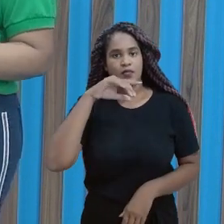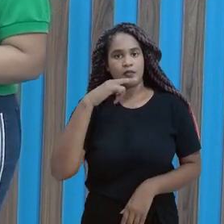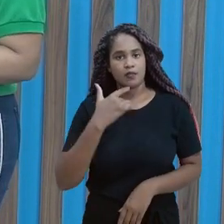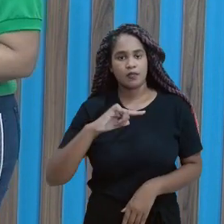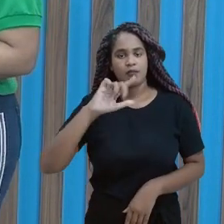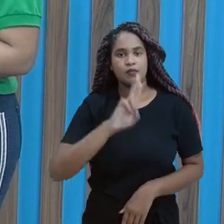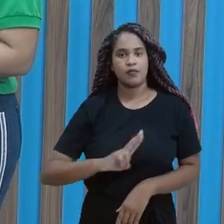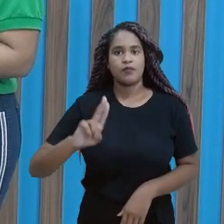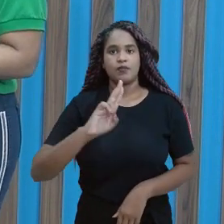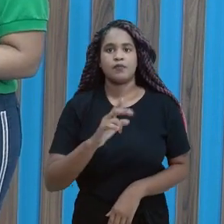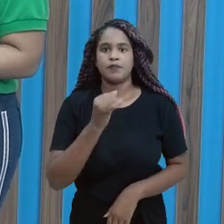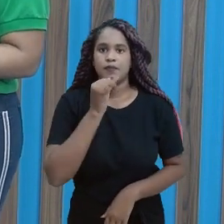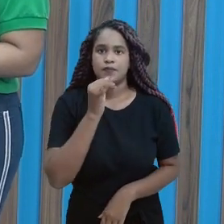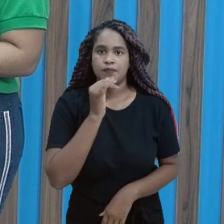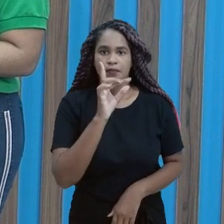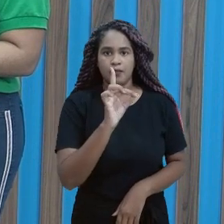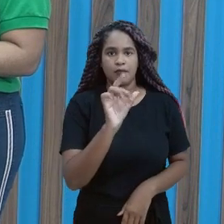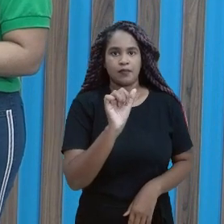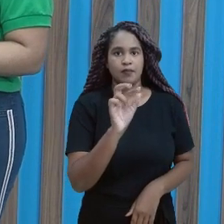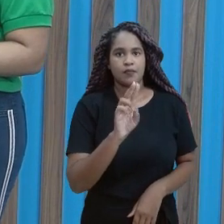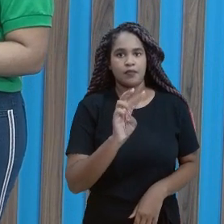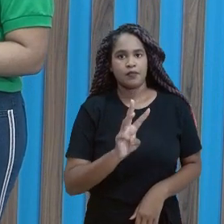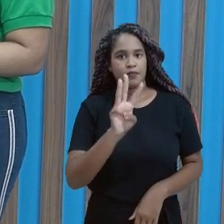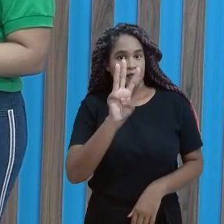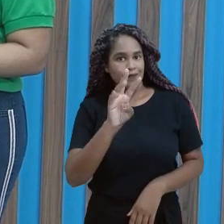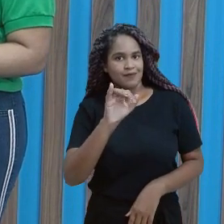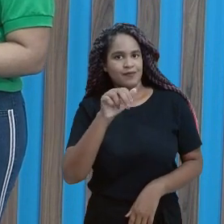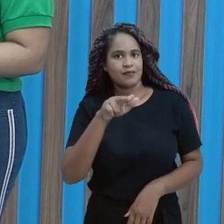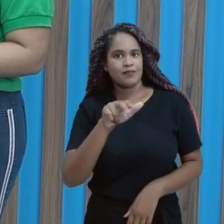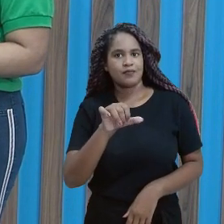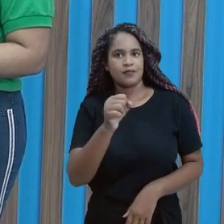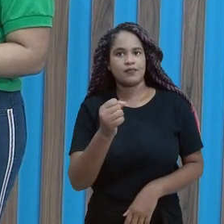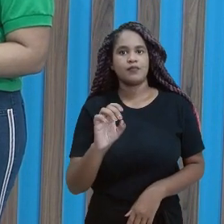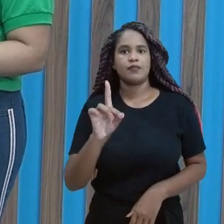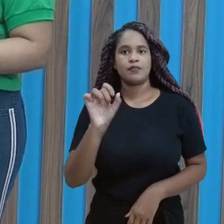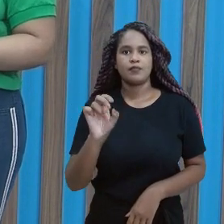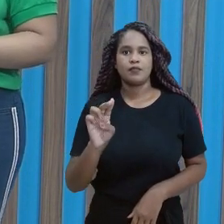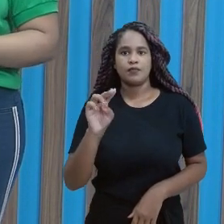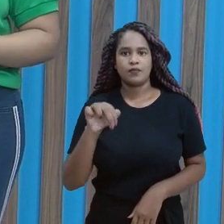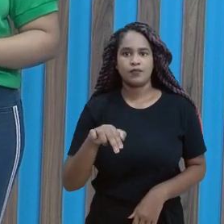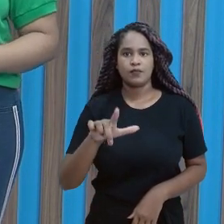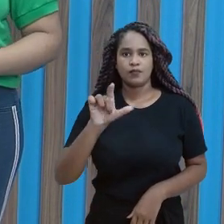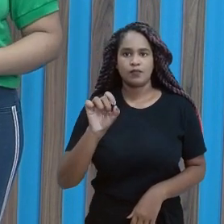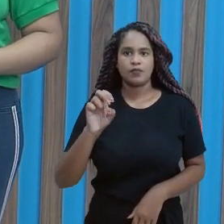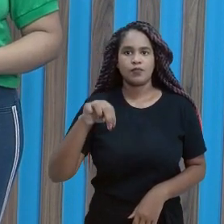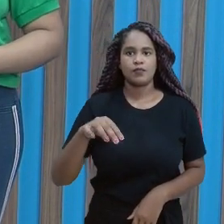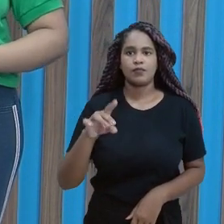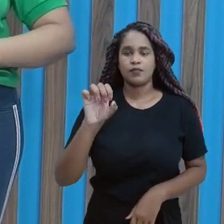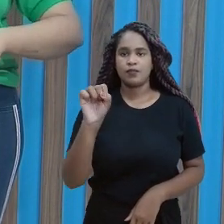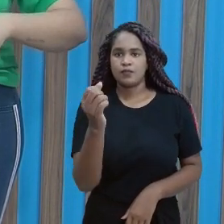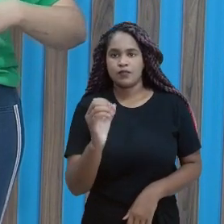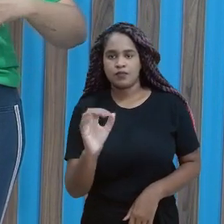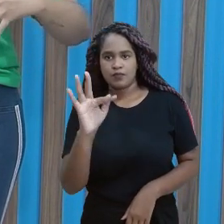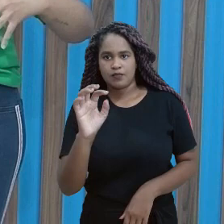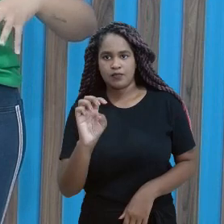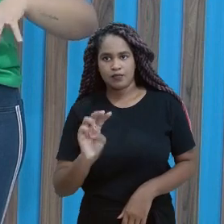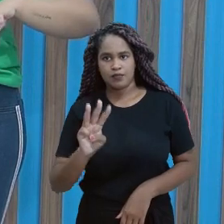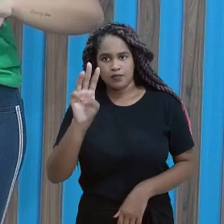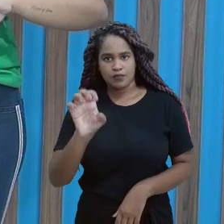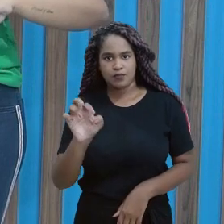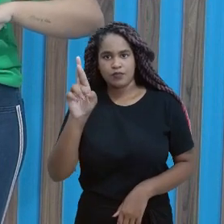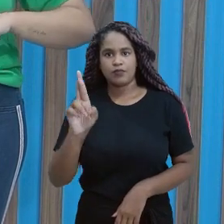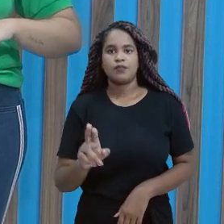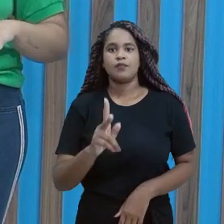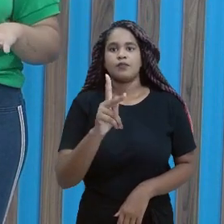Por exemplo, darwinismo, download, software, playground e quilômetro. Então, são usos que a gente